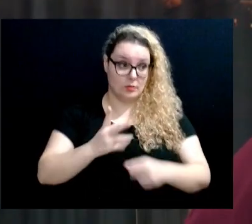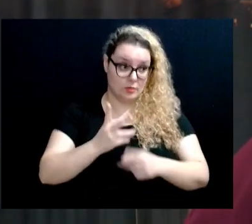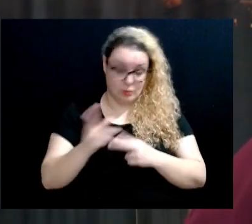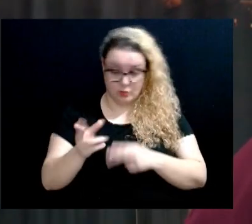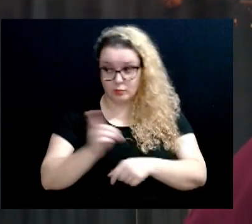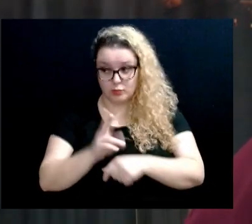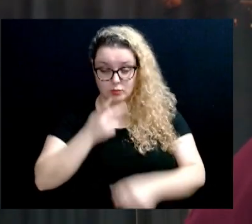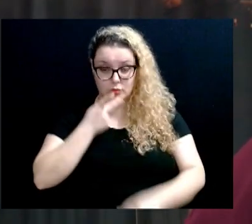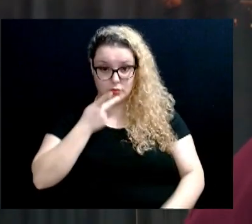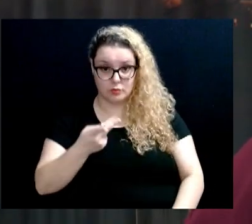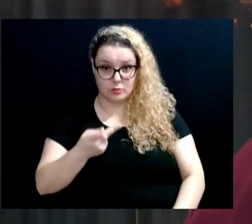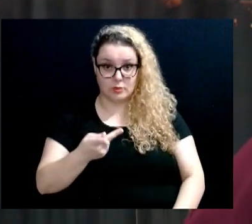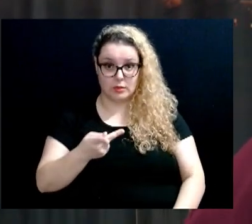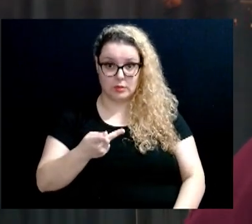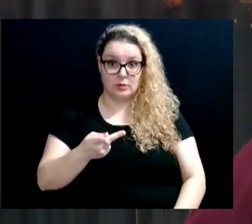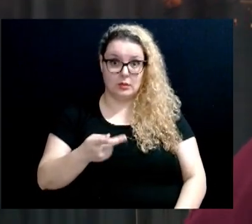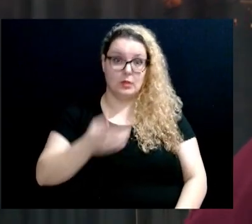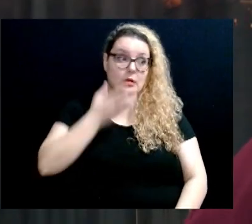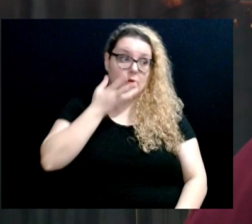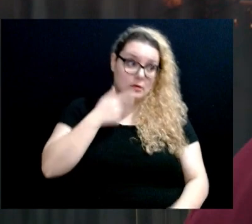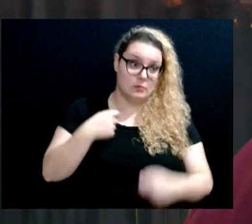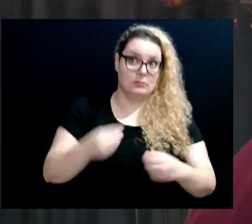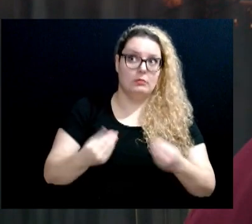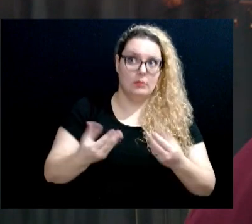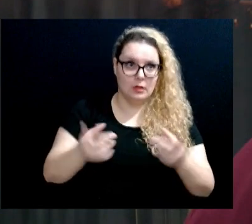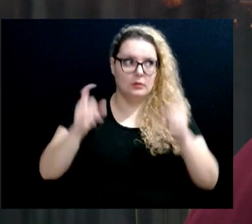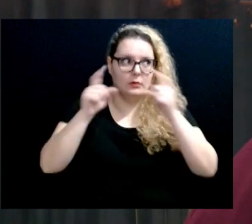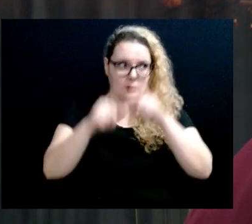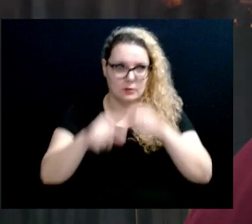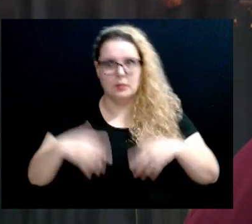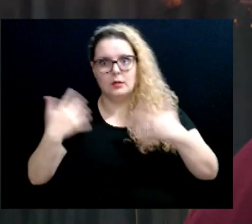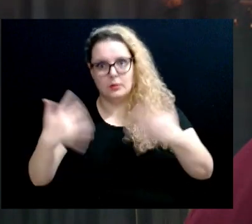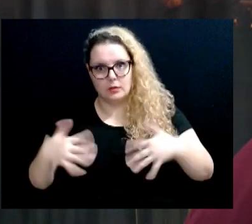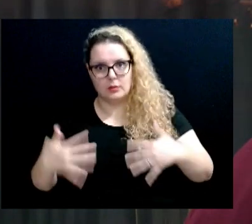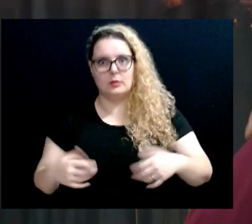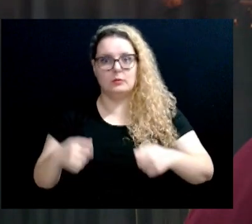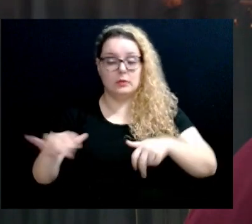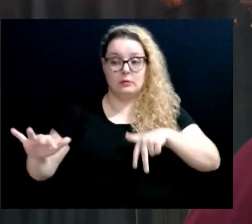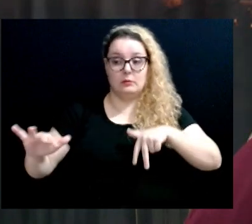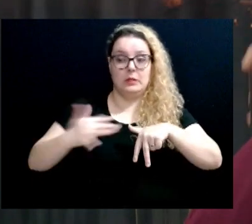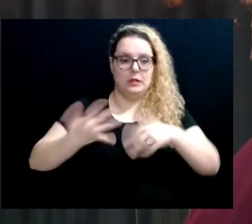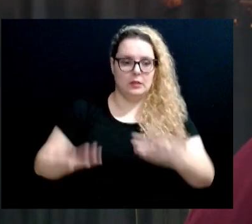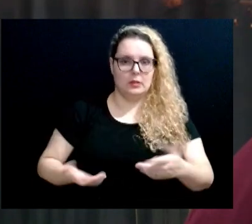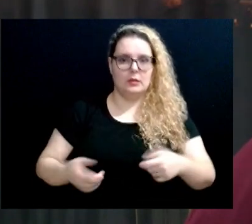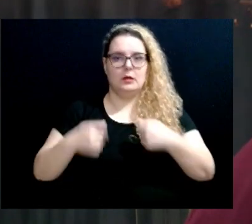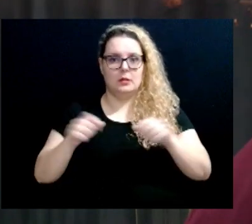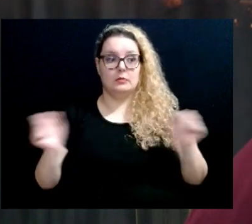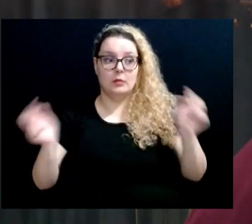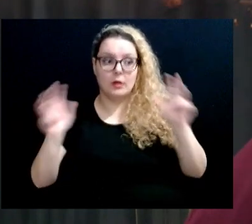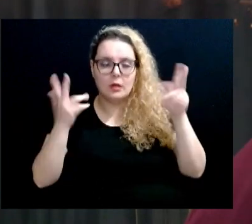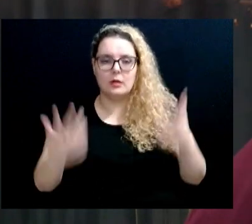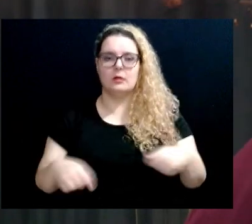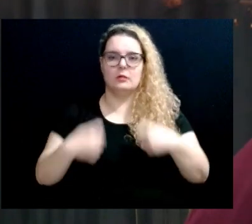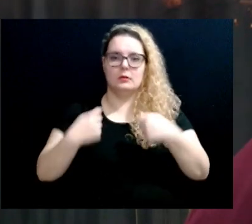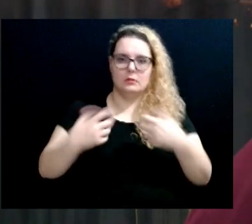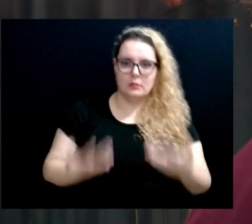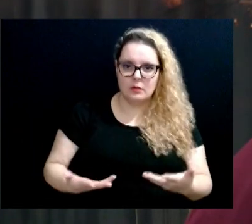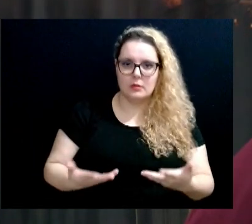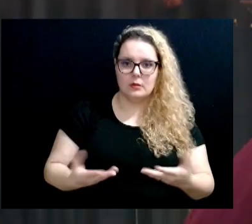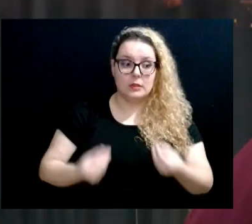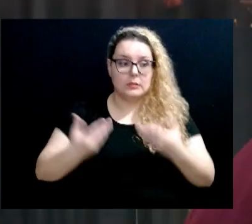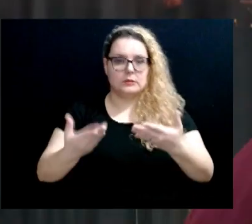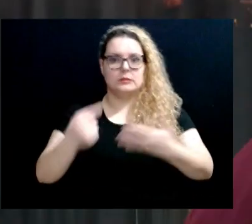dar trabalho, né? Ela precisa aparecer, ela precisa chamar a atenção, ela precisa trazer as questões dela do